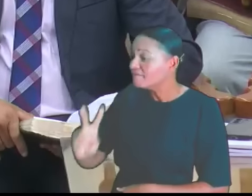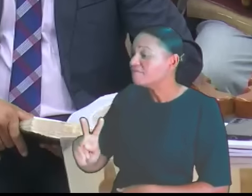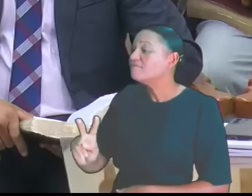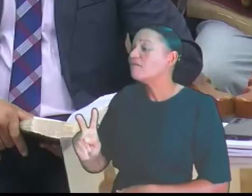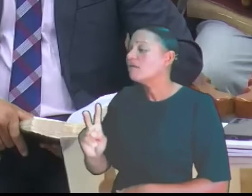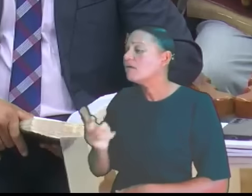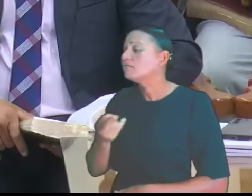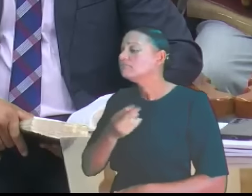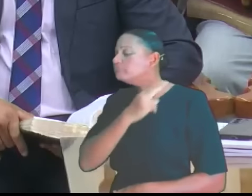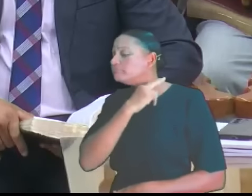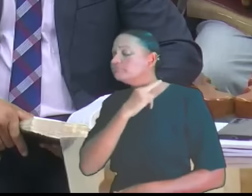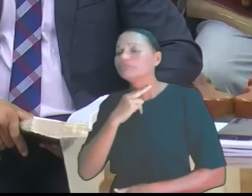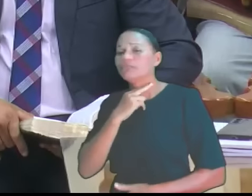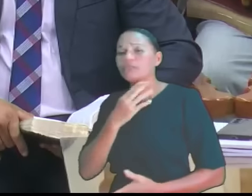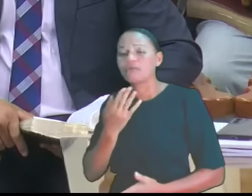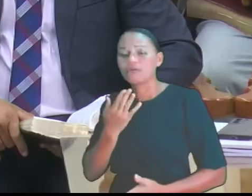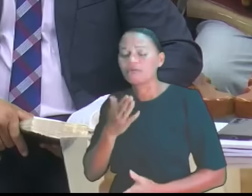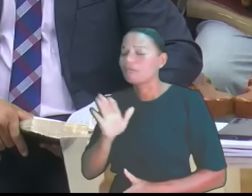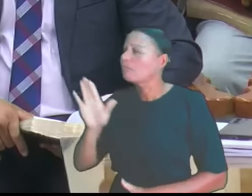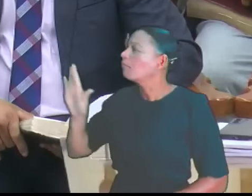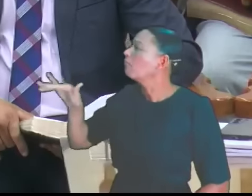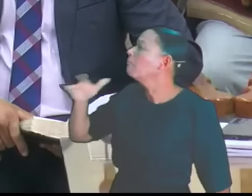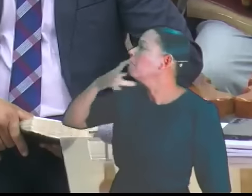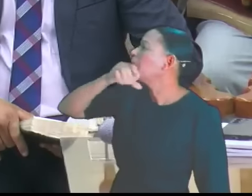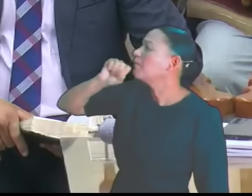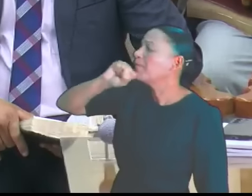pergunta: papai,